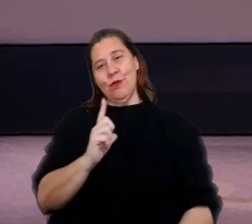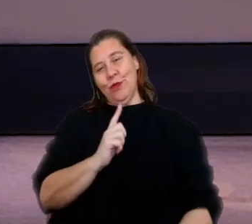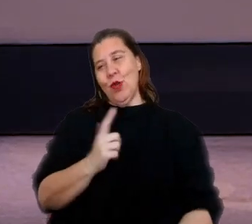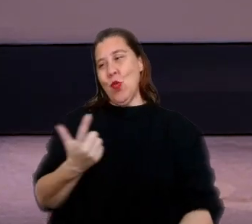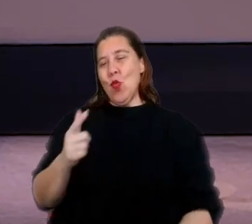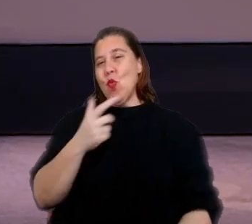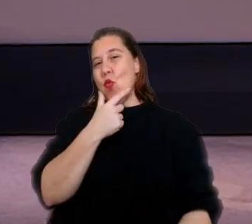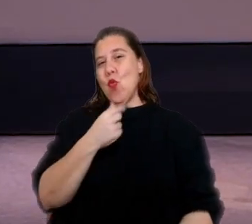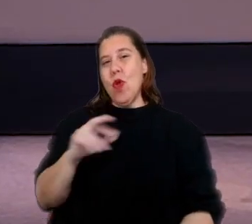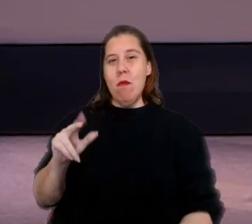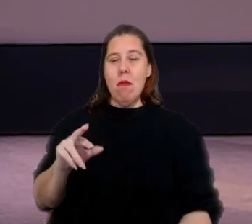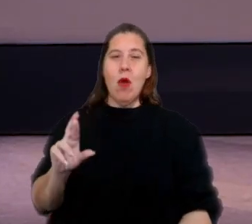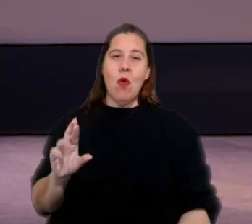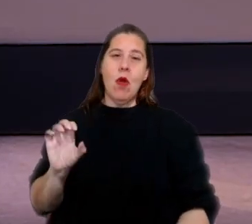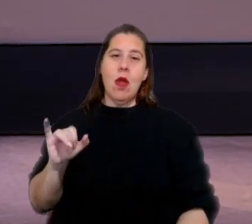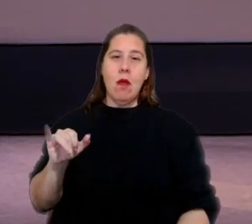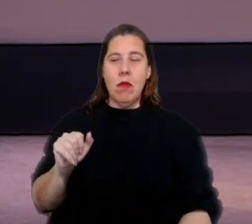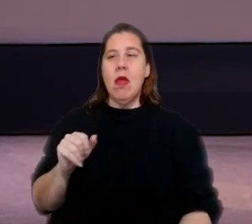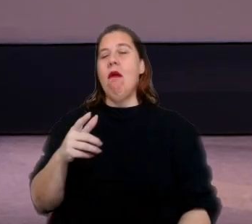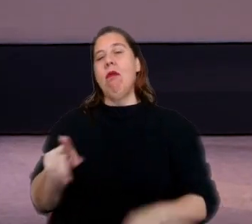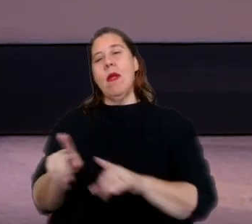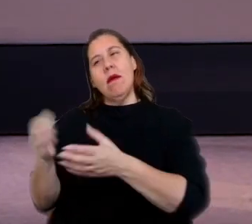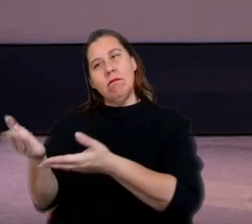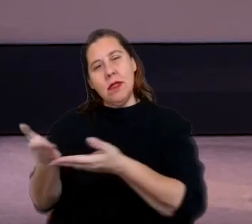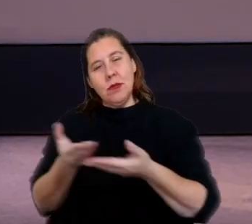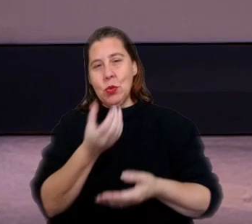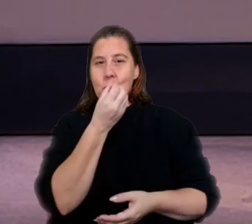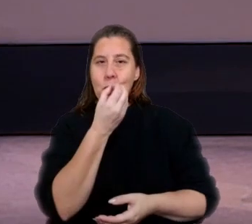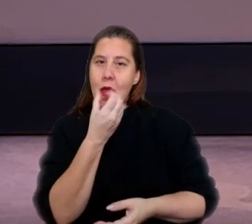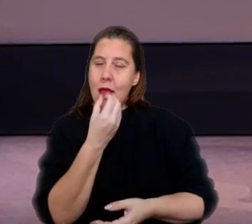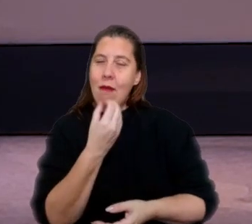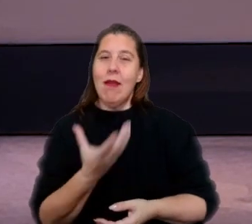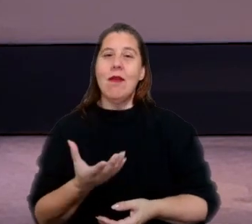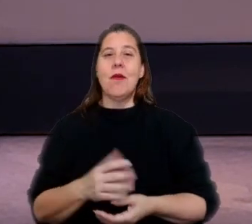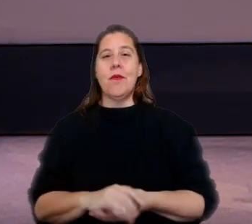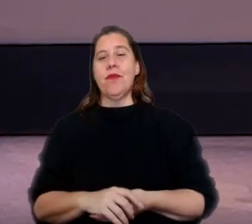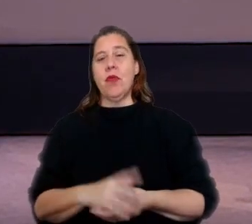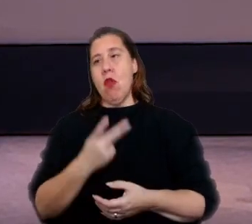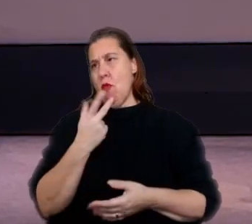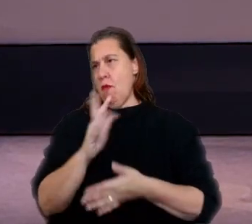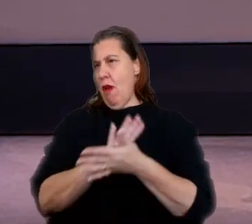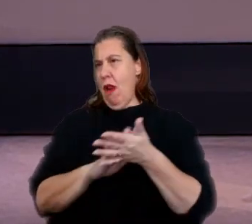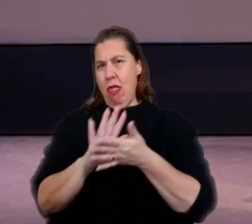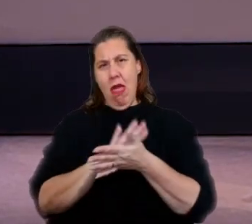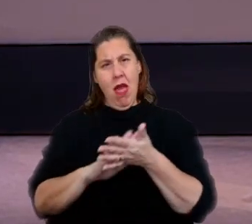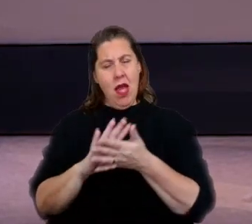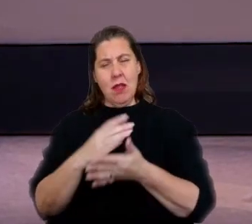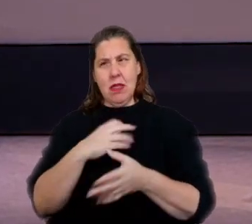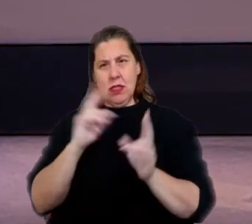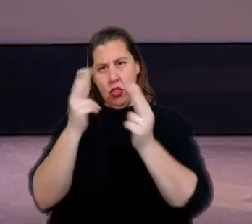com o Remy, e ele é bem recebido, o irmão não faz nenhuma fala